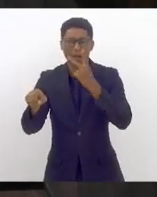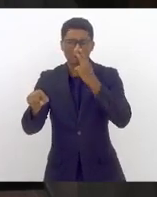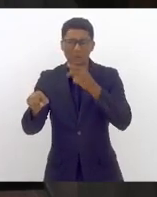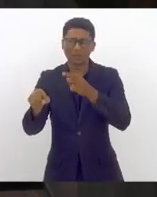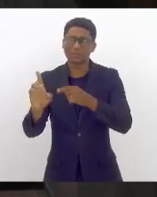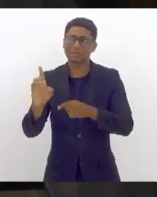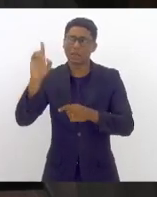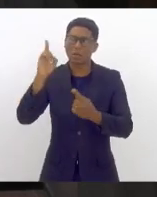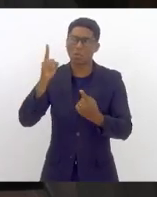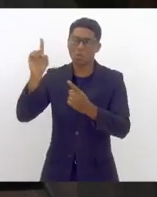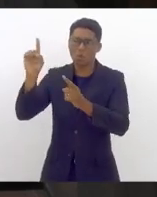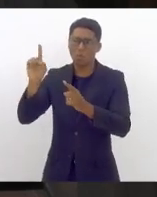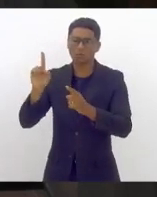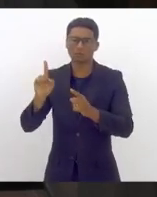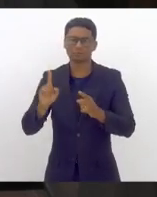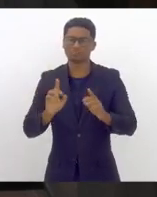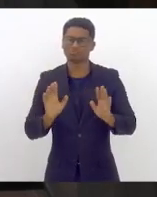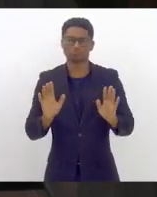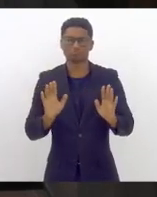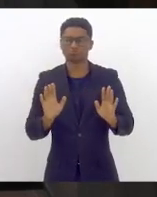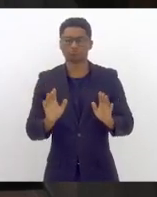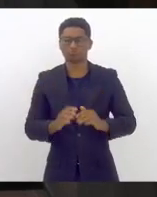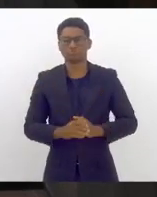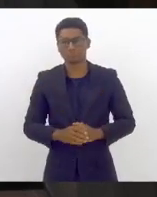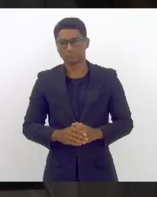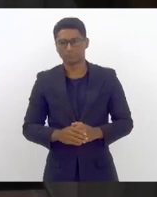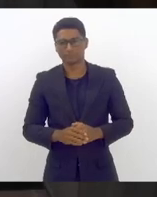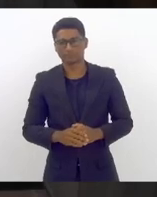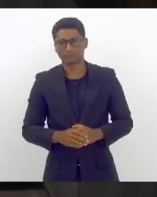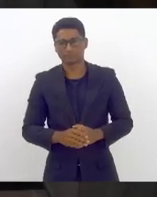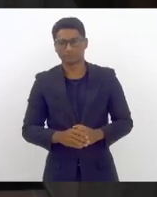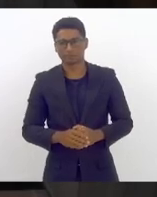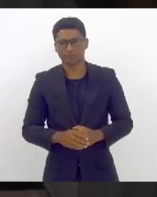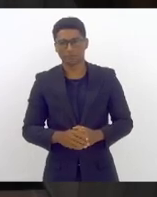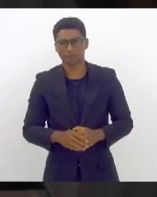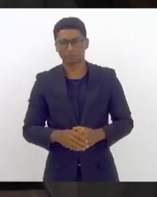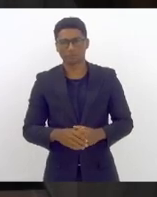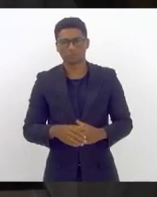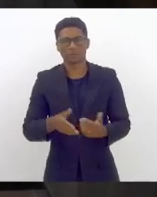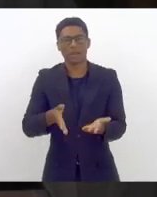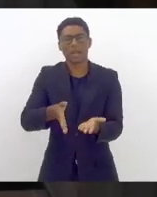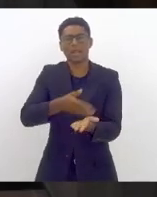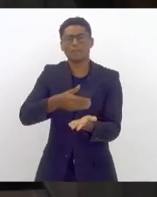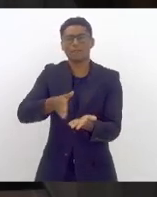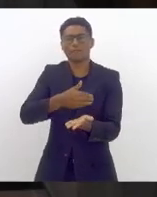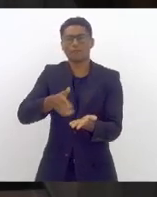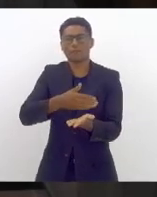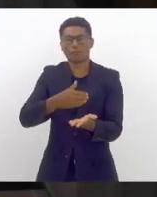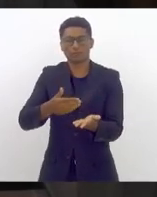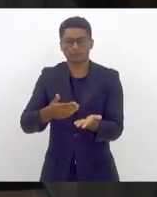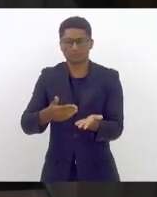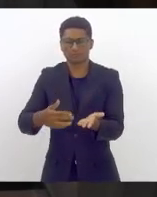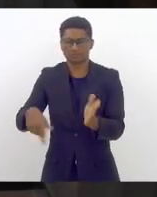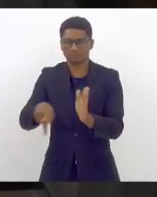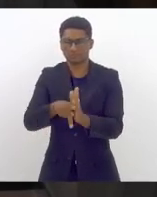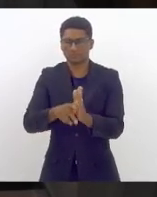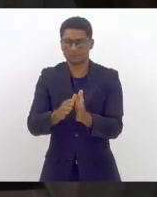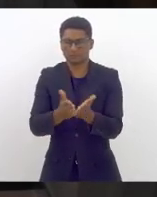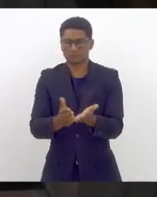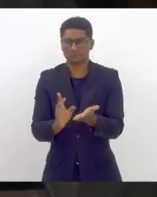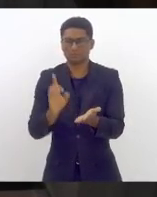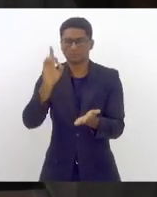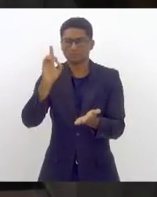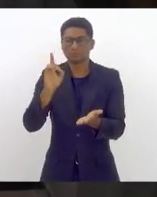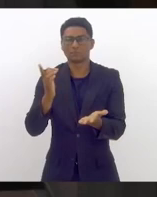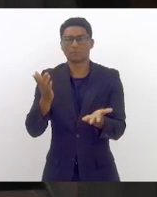Deus. Eu não li em nenhum livro sagrado, nem Deus, nem